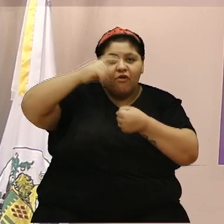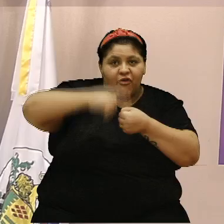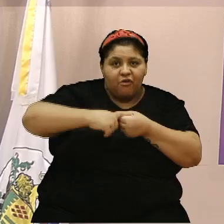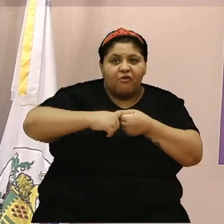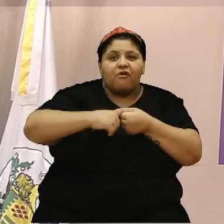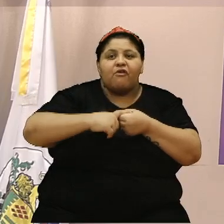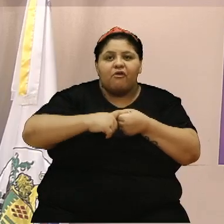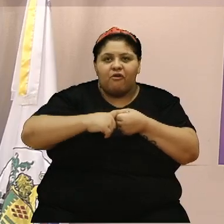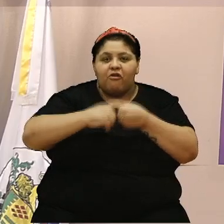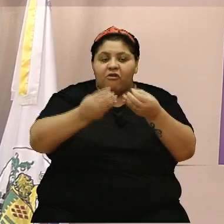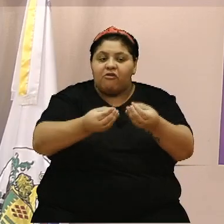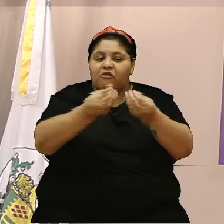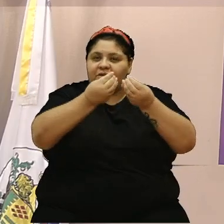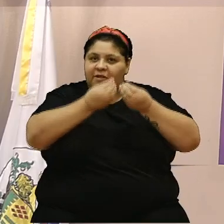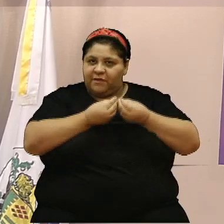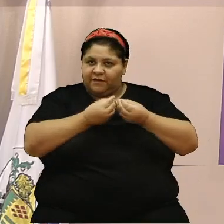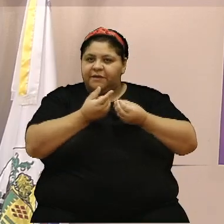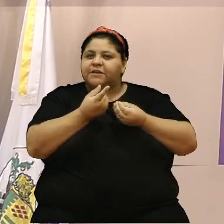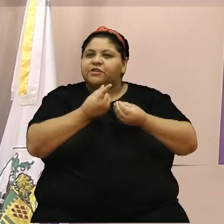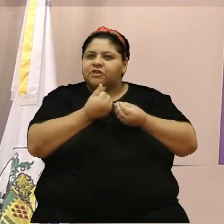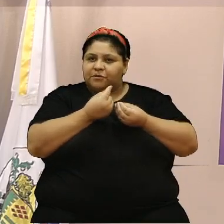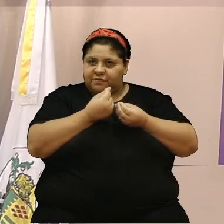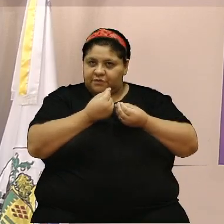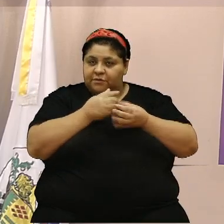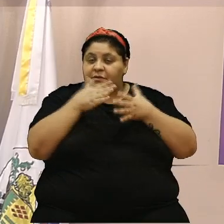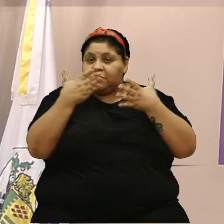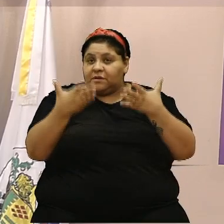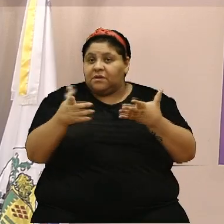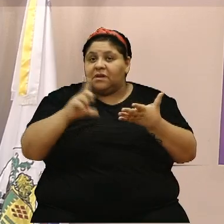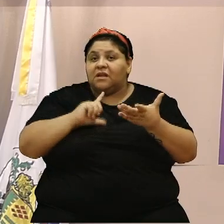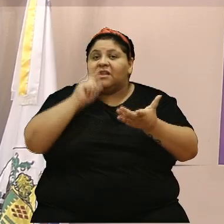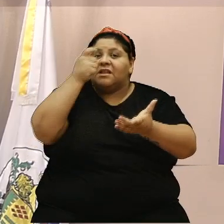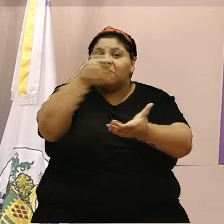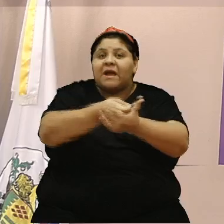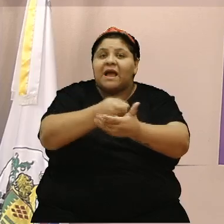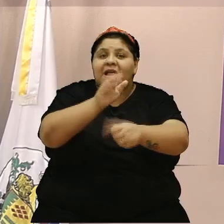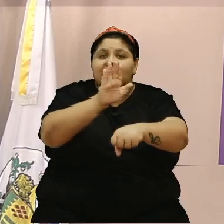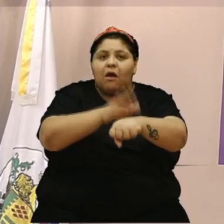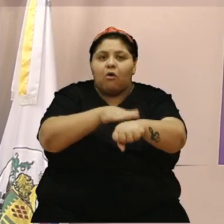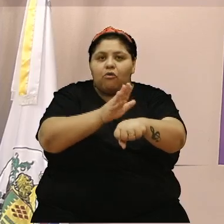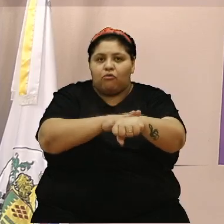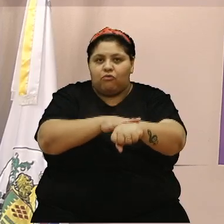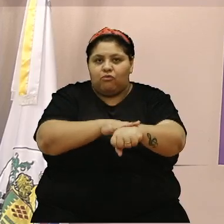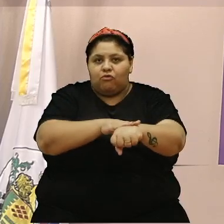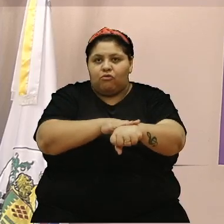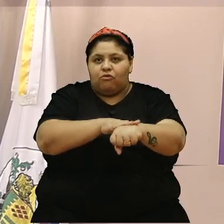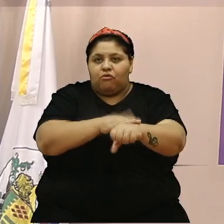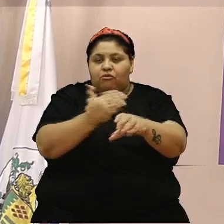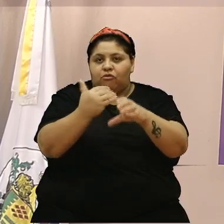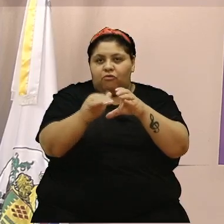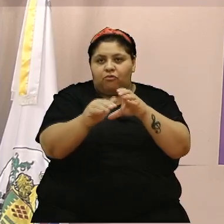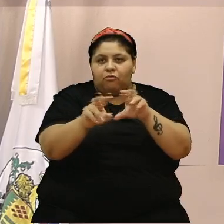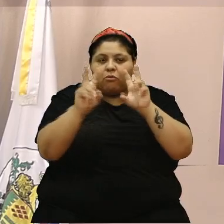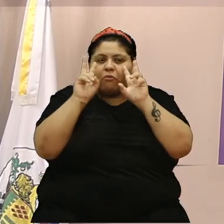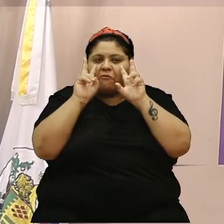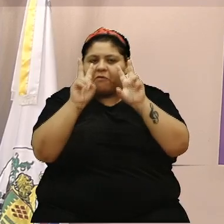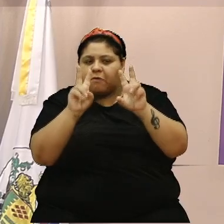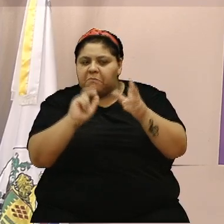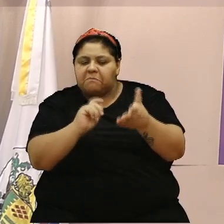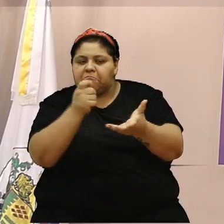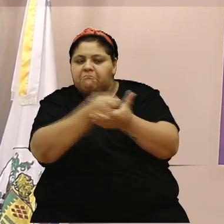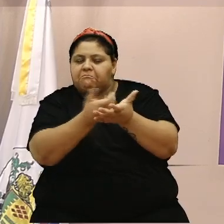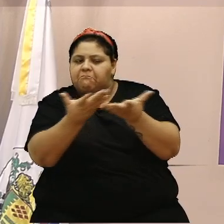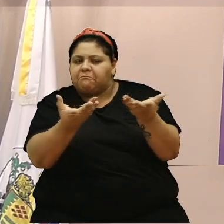vai receber mais adiante, então a gente vai ter que pagar na hora essa destinação. Então eu vou olhar lá, eu vou